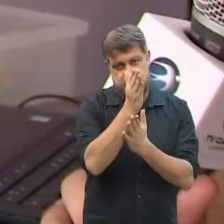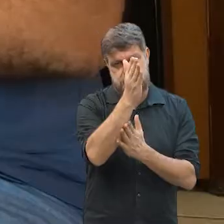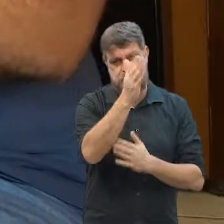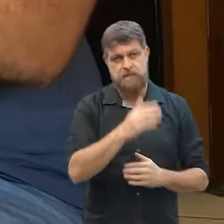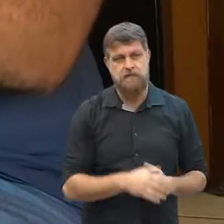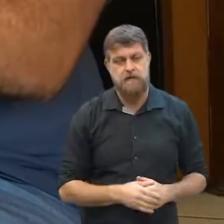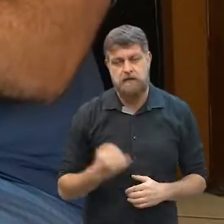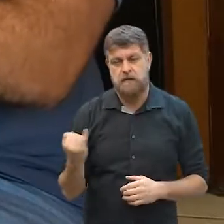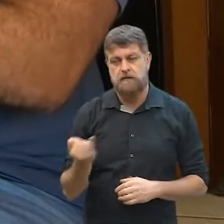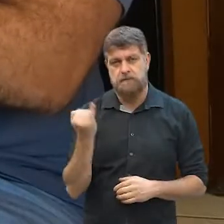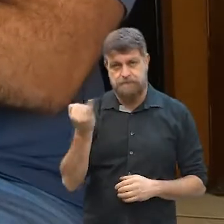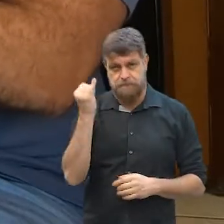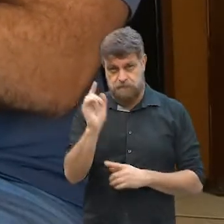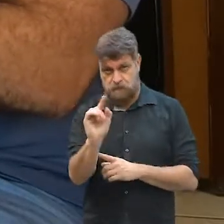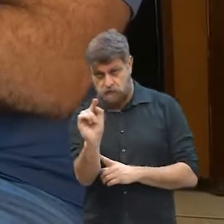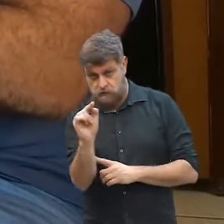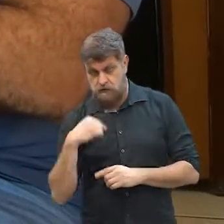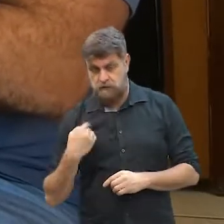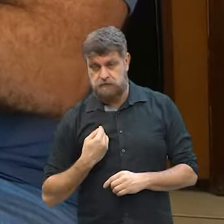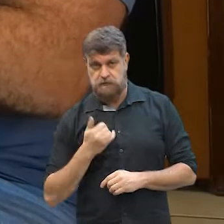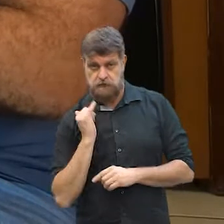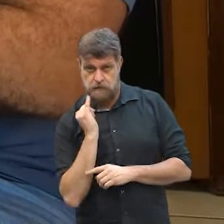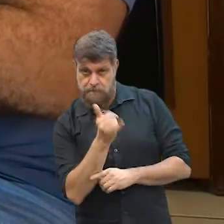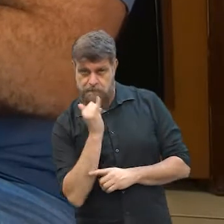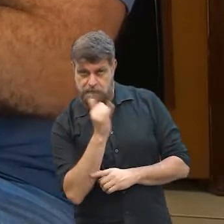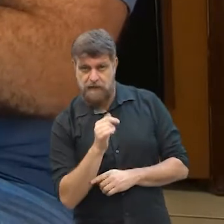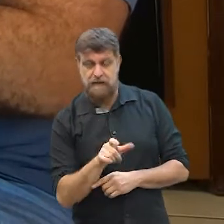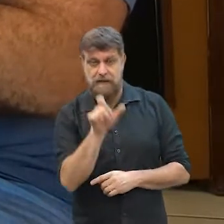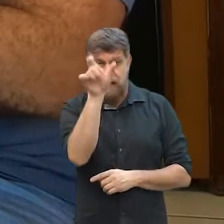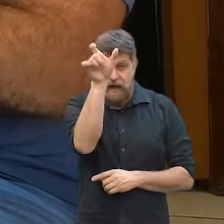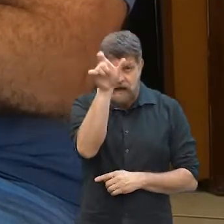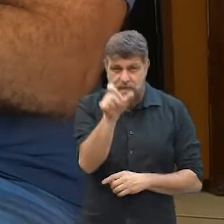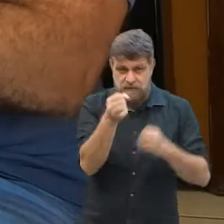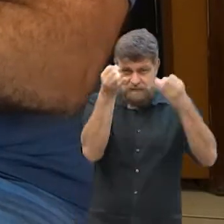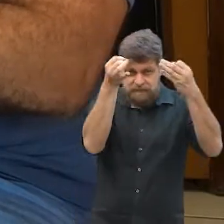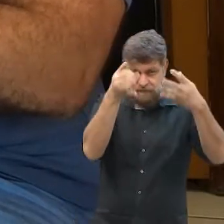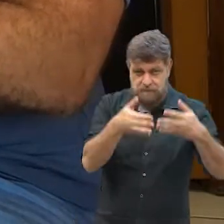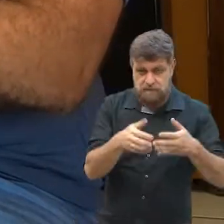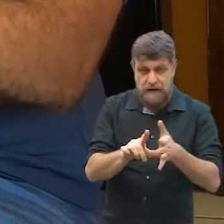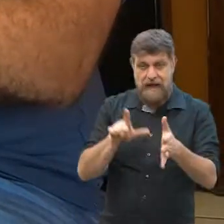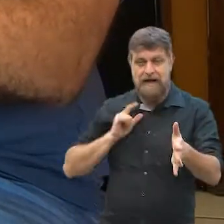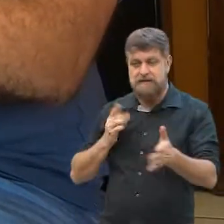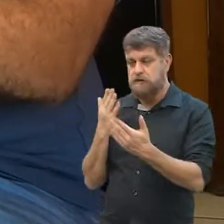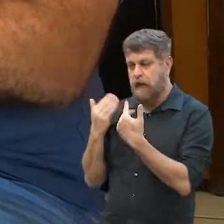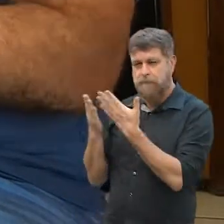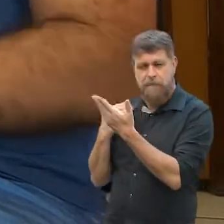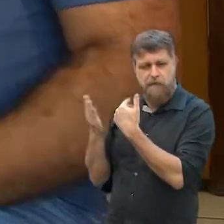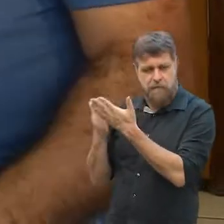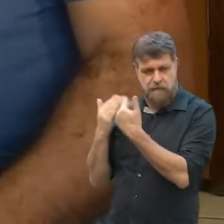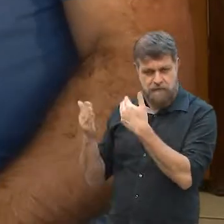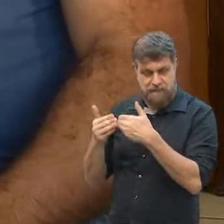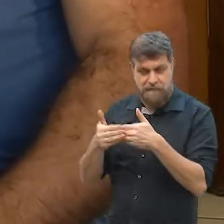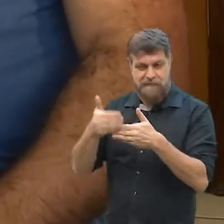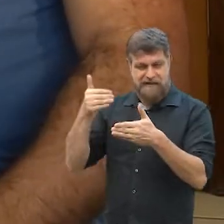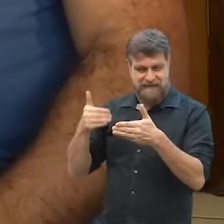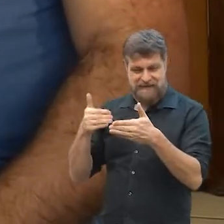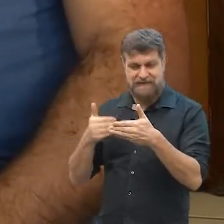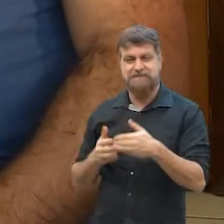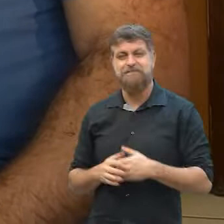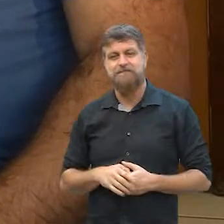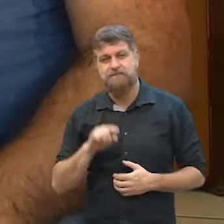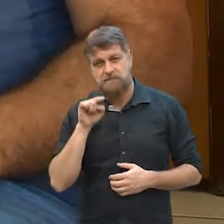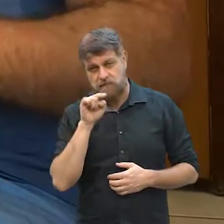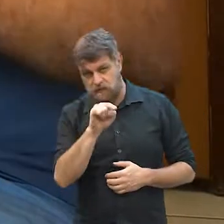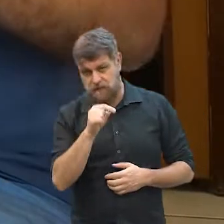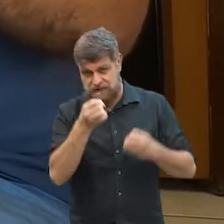é importante, né, Célia, que a gente diga, até você falou, a gente estava batendo um papo antes da entrevista e tal, até você